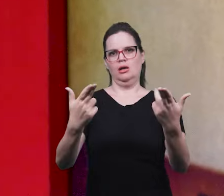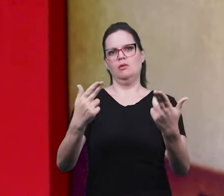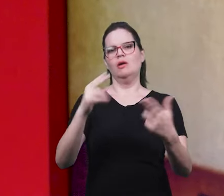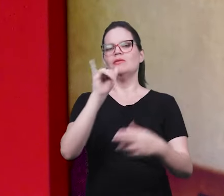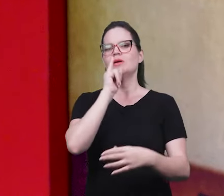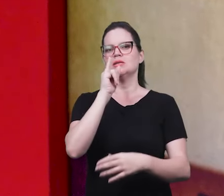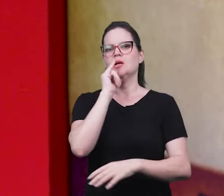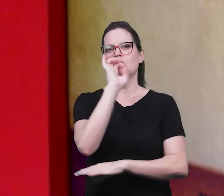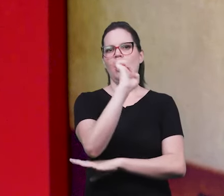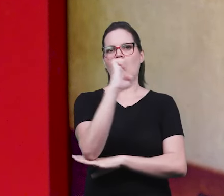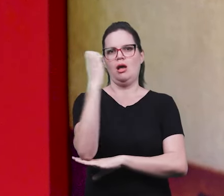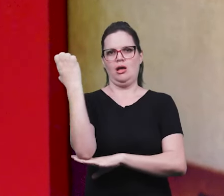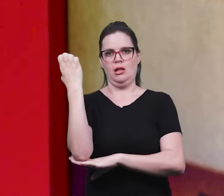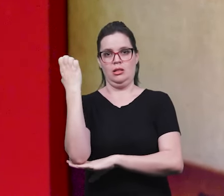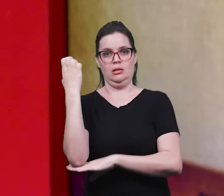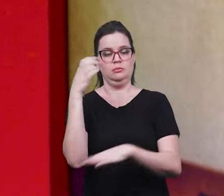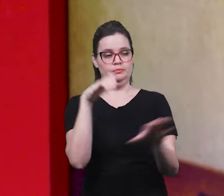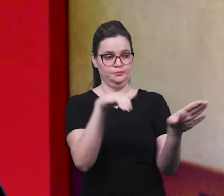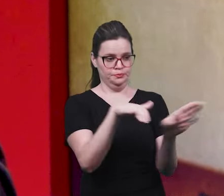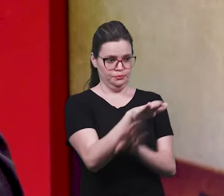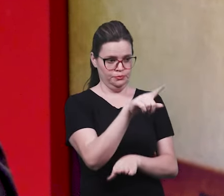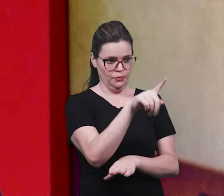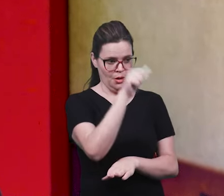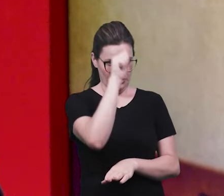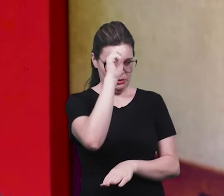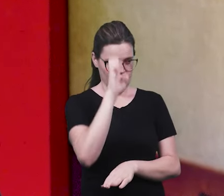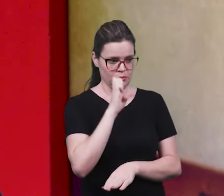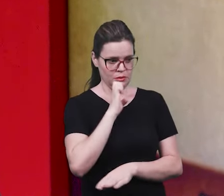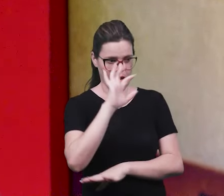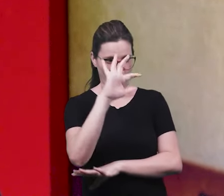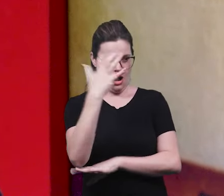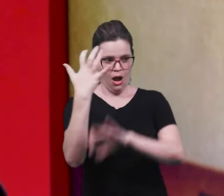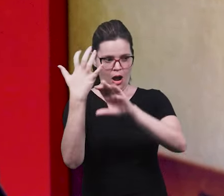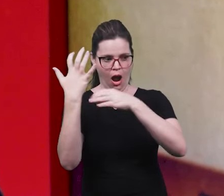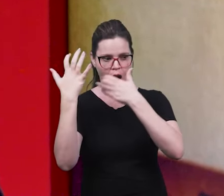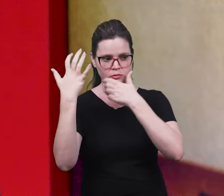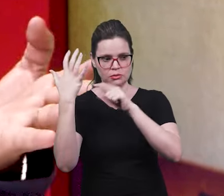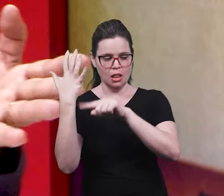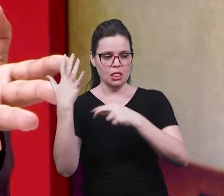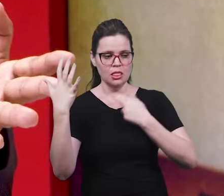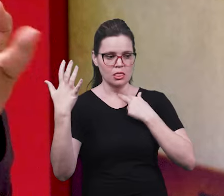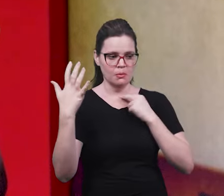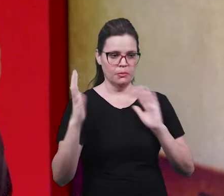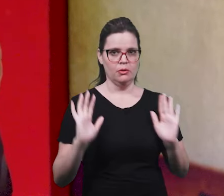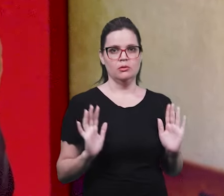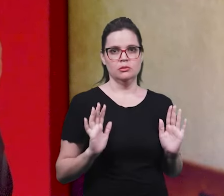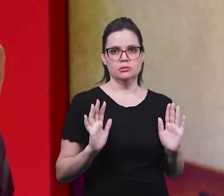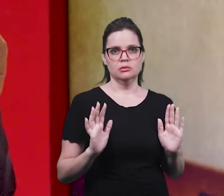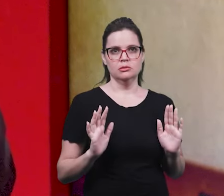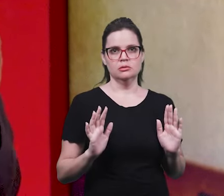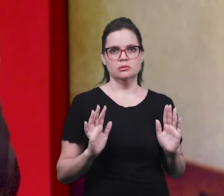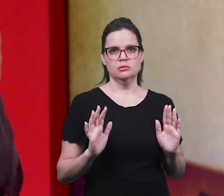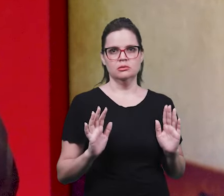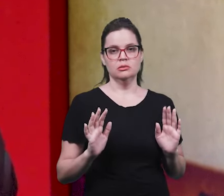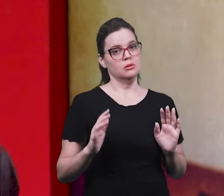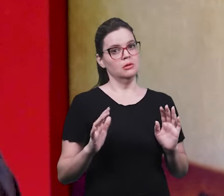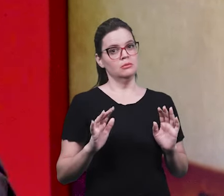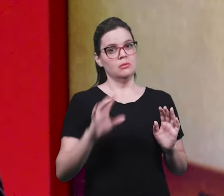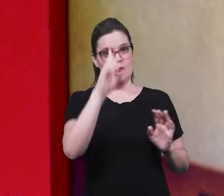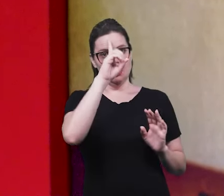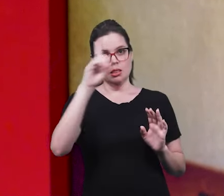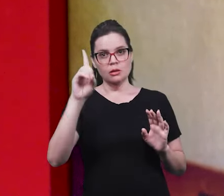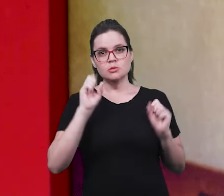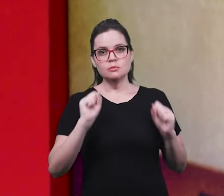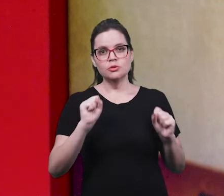homem assim, ó, não vai comer daquela árvore lá não, certo? Agora, o homem quis ir, Deus não, também falou, não, você podia proibir, botar